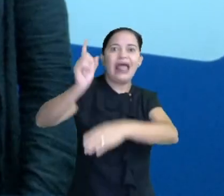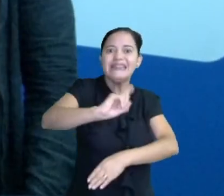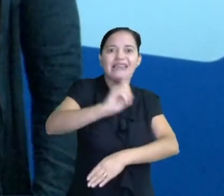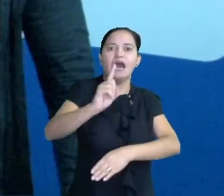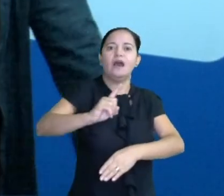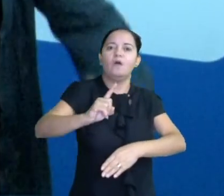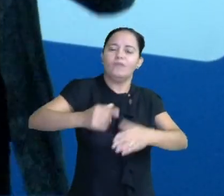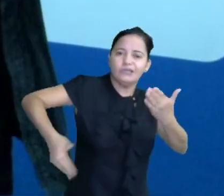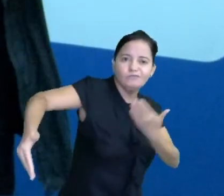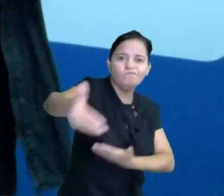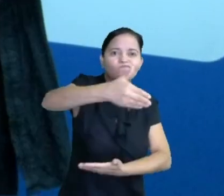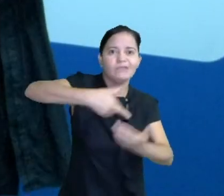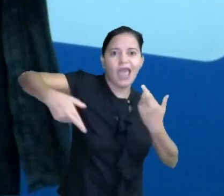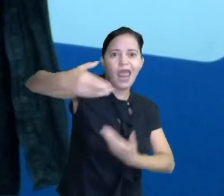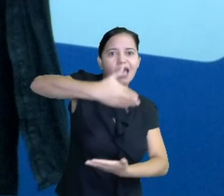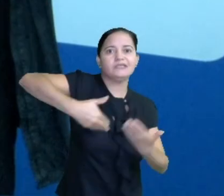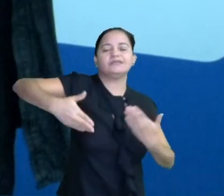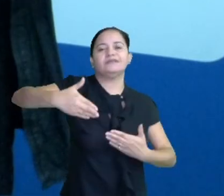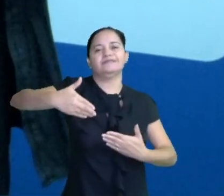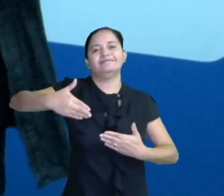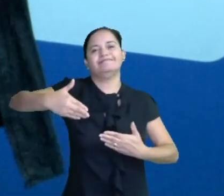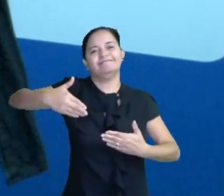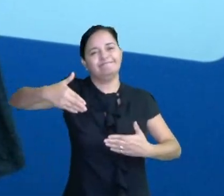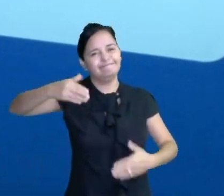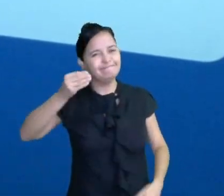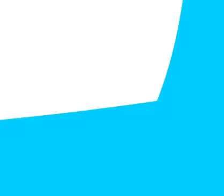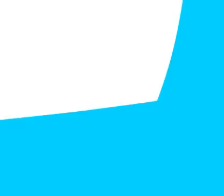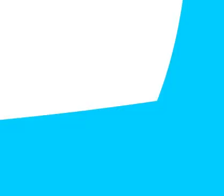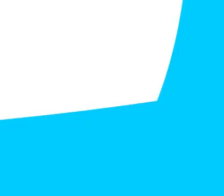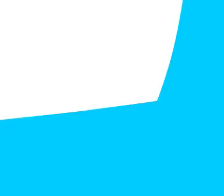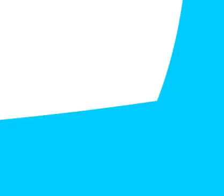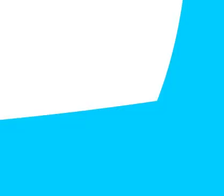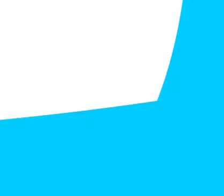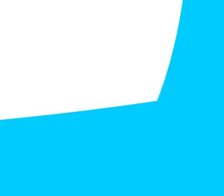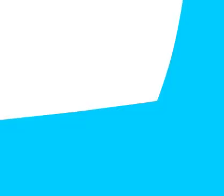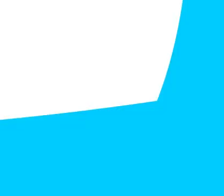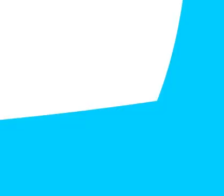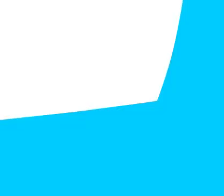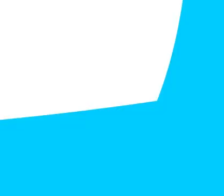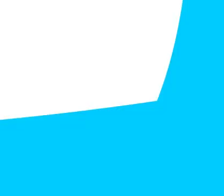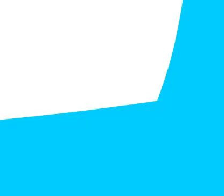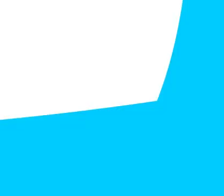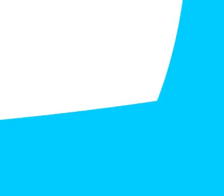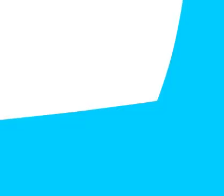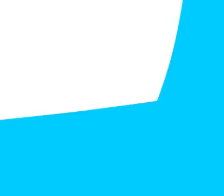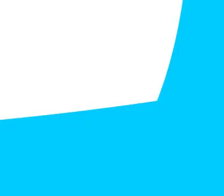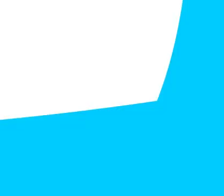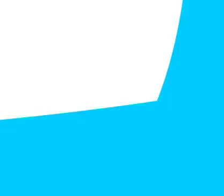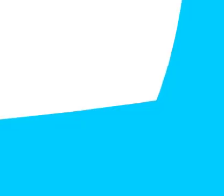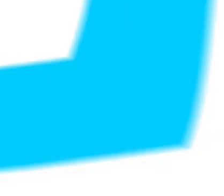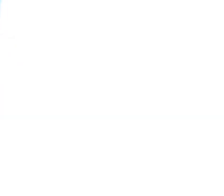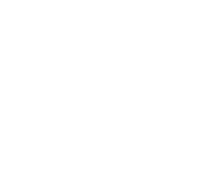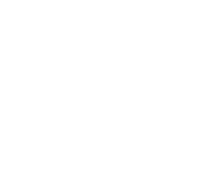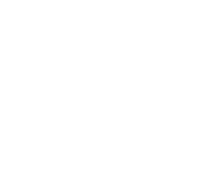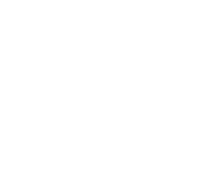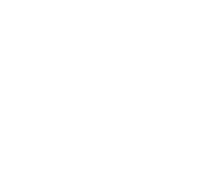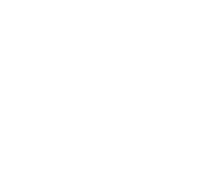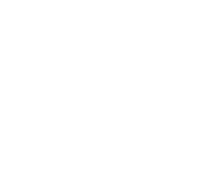construir pontes. Um cheiro enorme. Tchau, tchau, tchau, tchau.